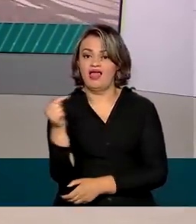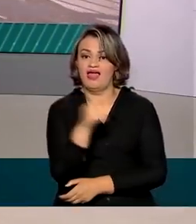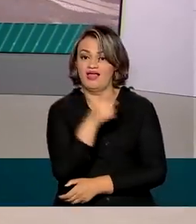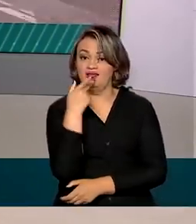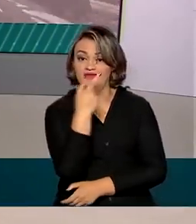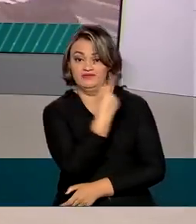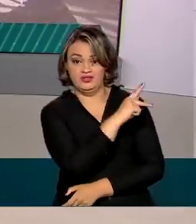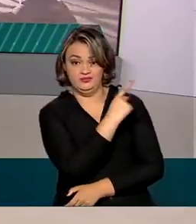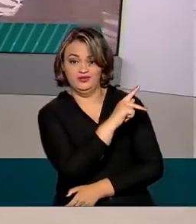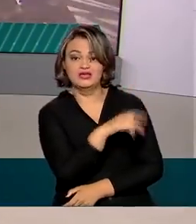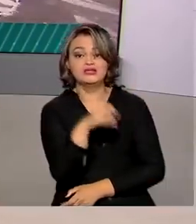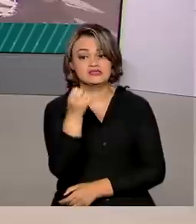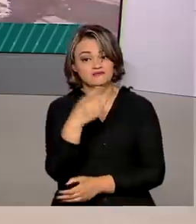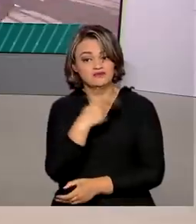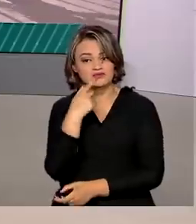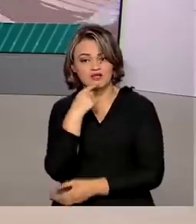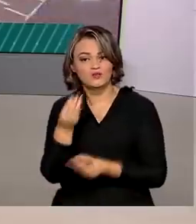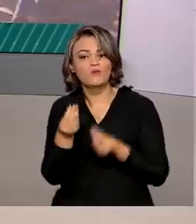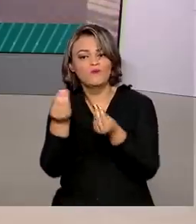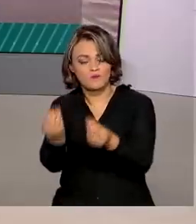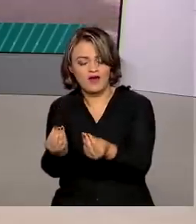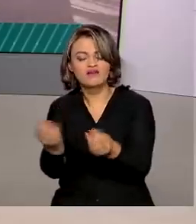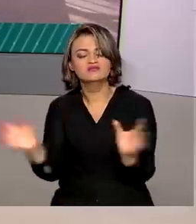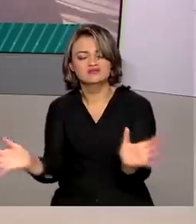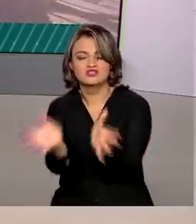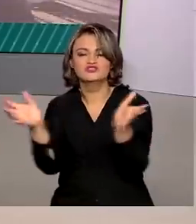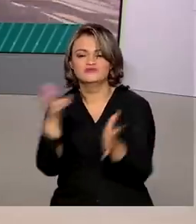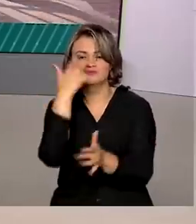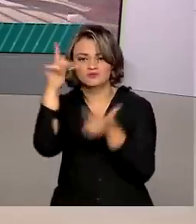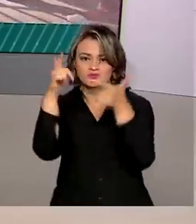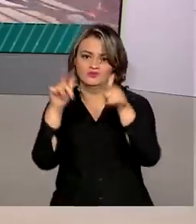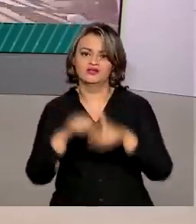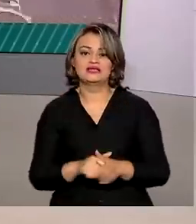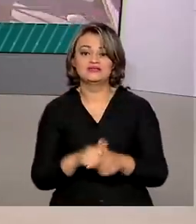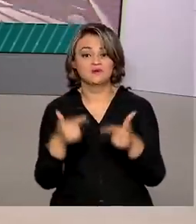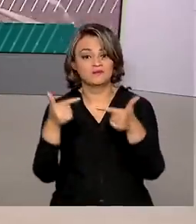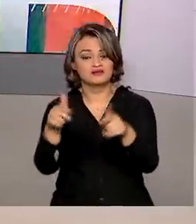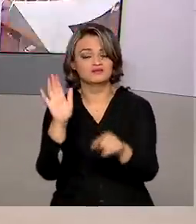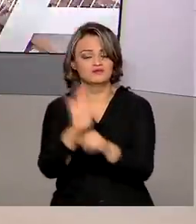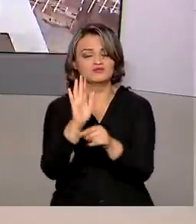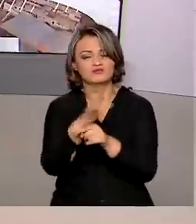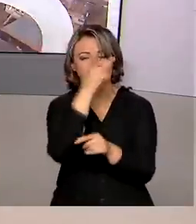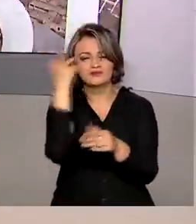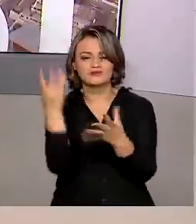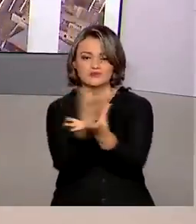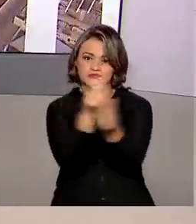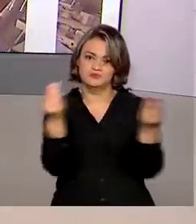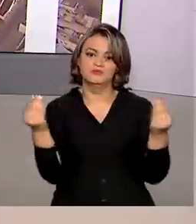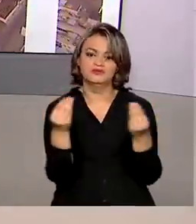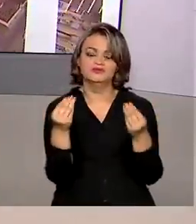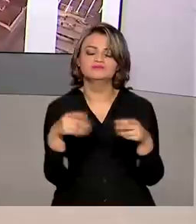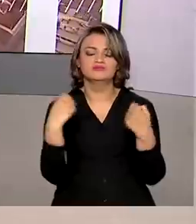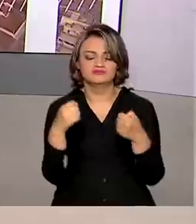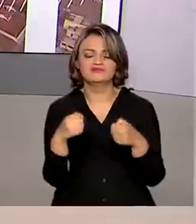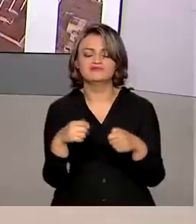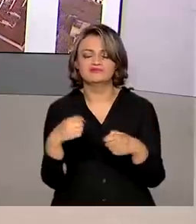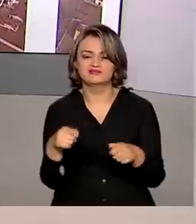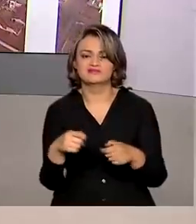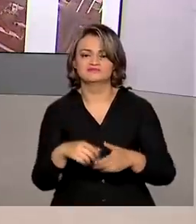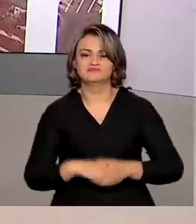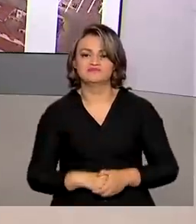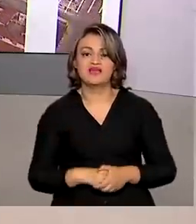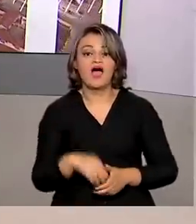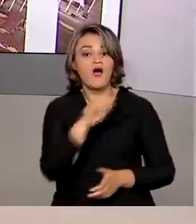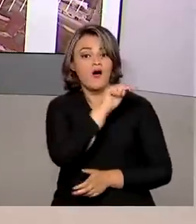seja um doador se possível Claro incentivo à doação Esse é um ato pode salvar vidas muitas pessoas dependem disso para viver